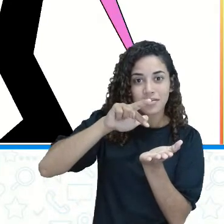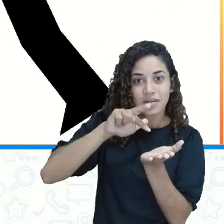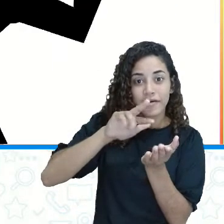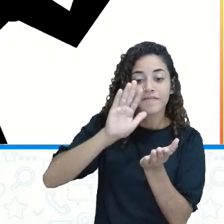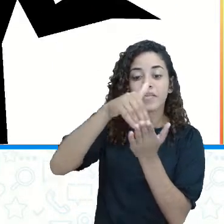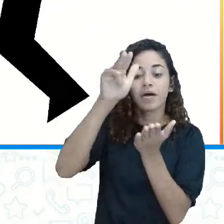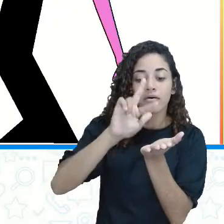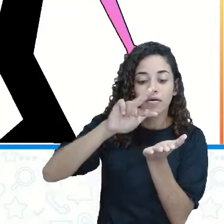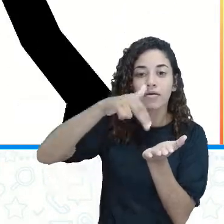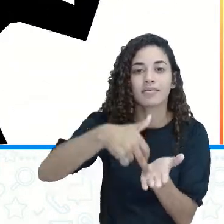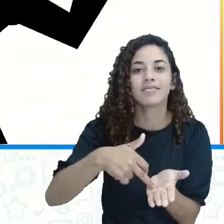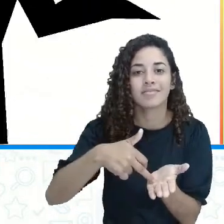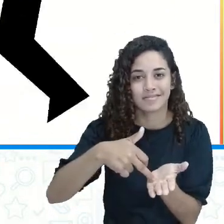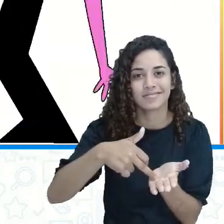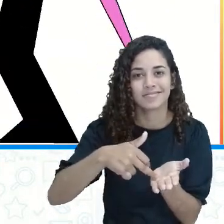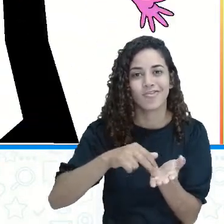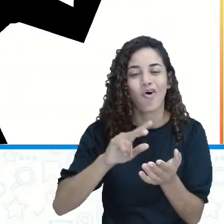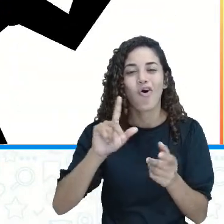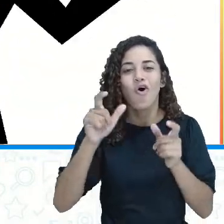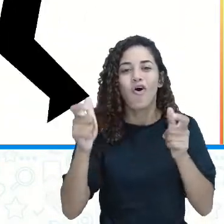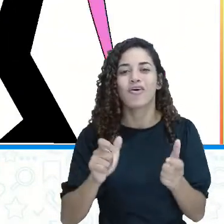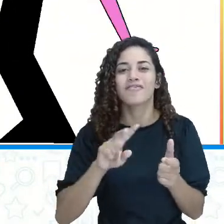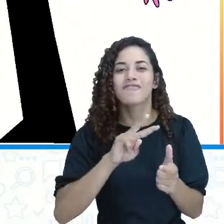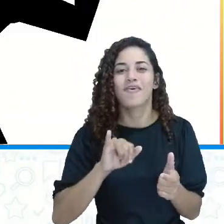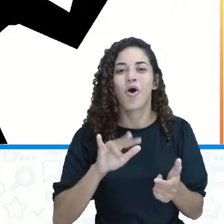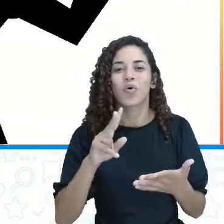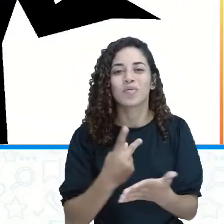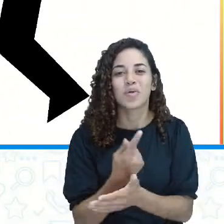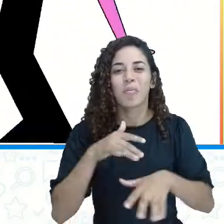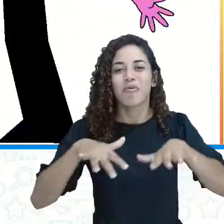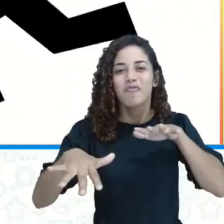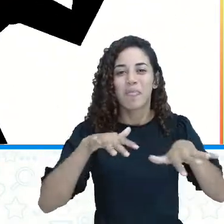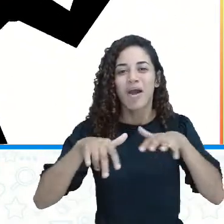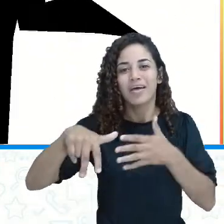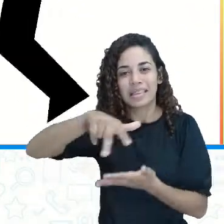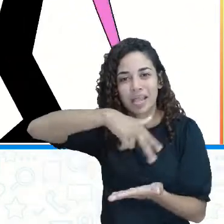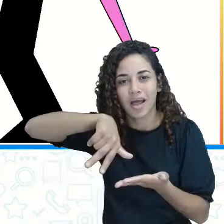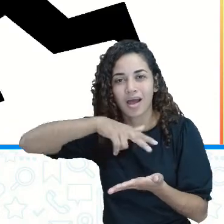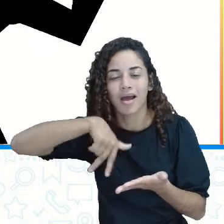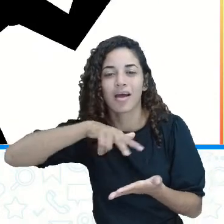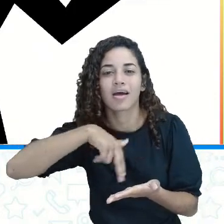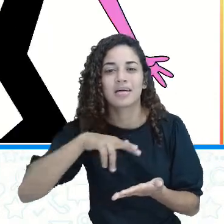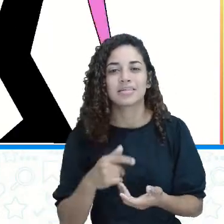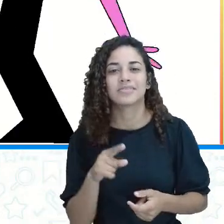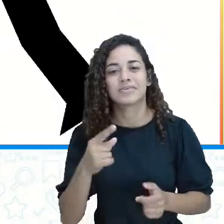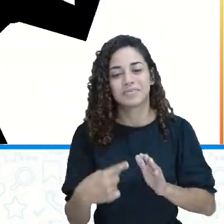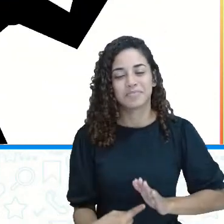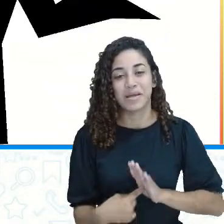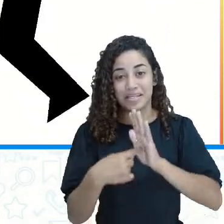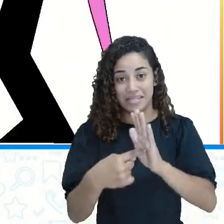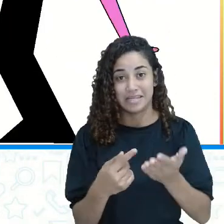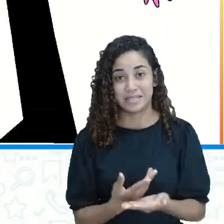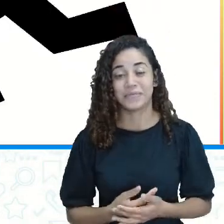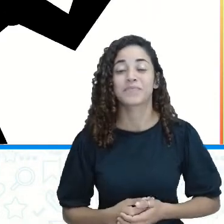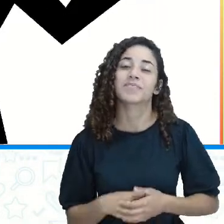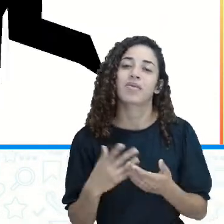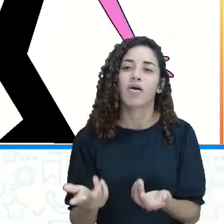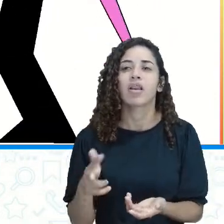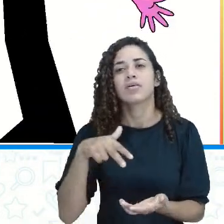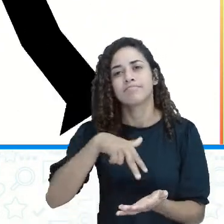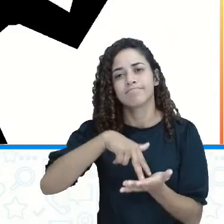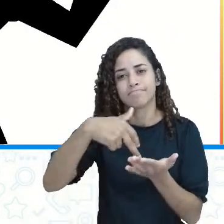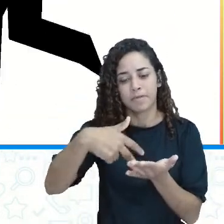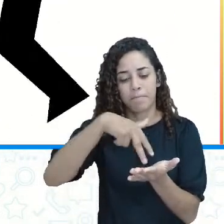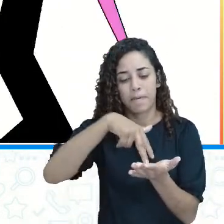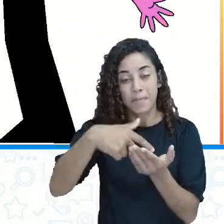acontecer o movimento da sua dança, da sua apresentação. Então, ela está aí, daí